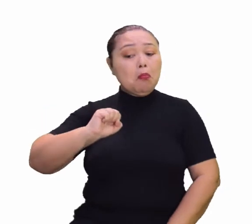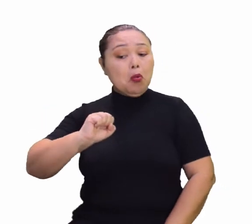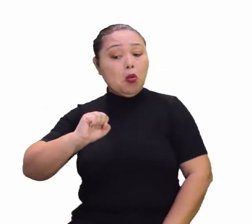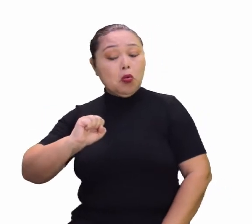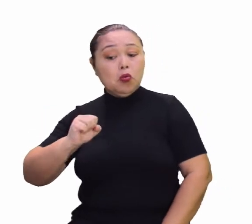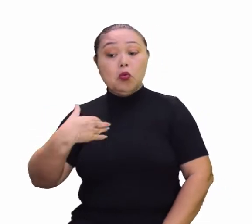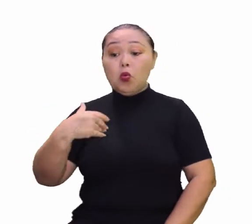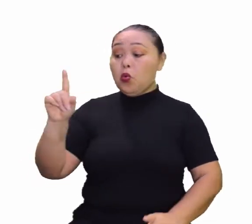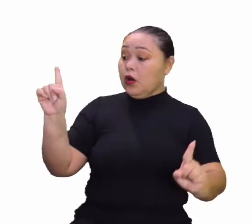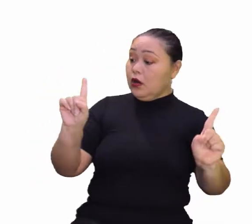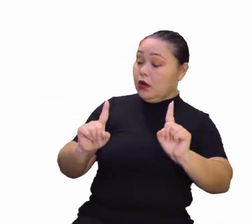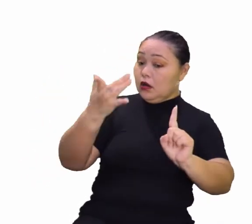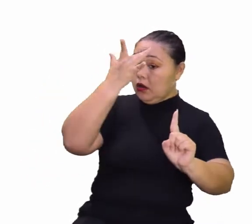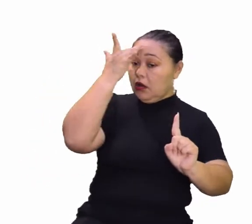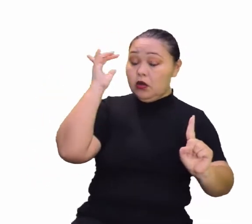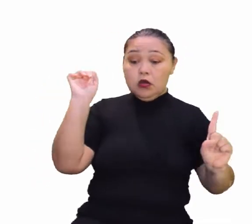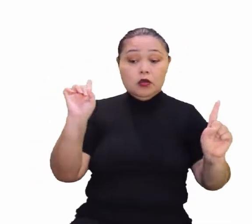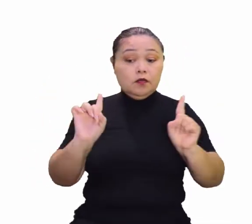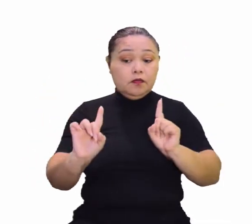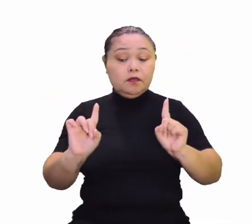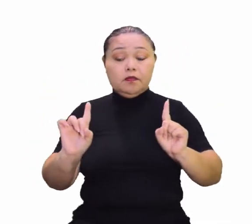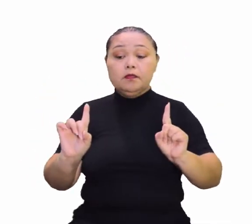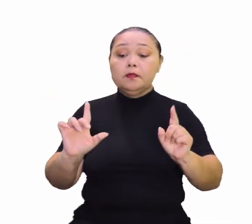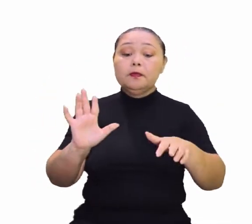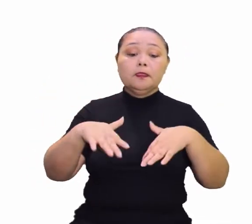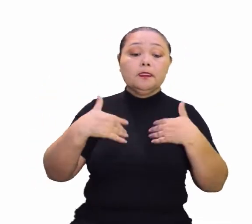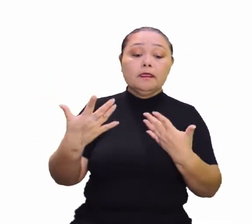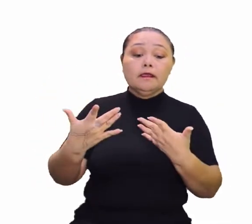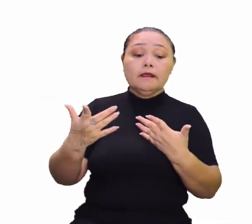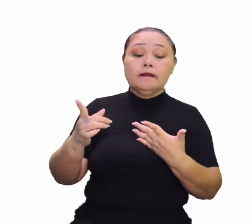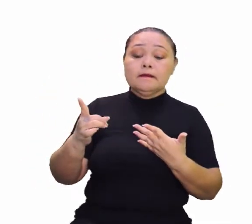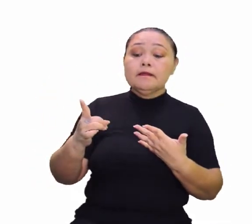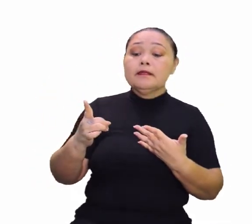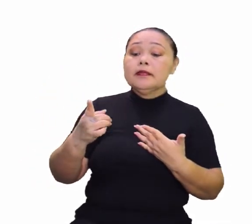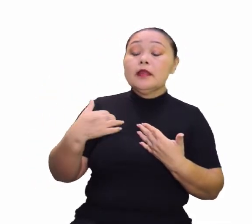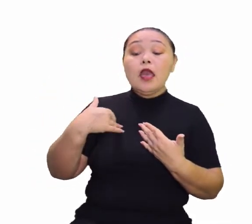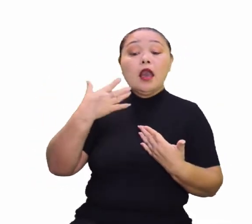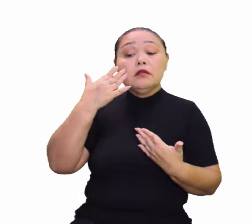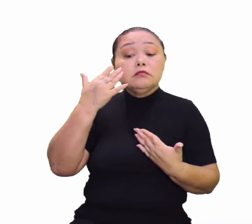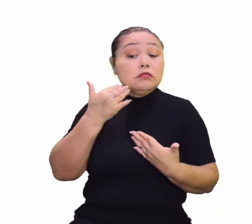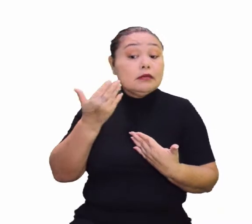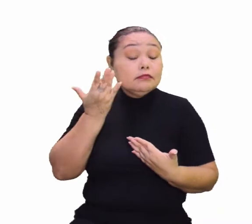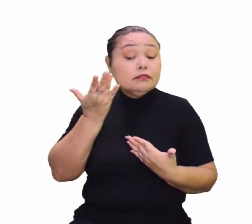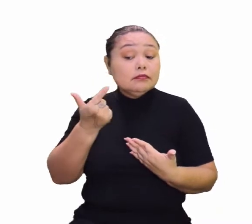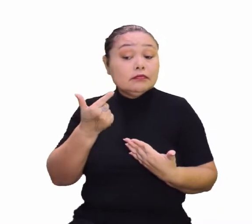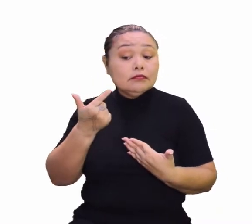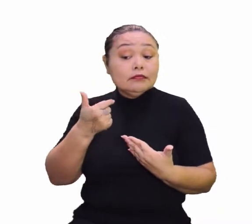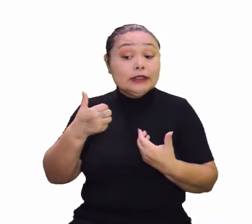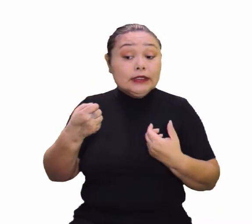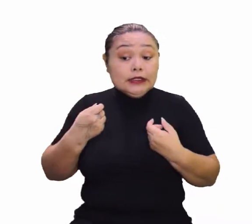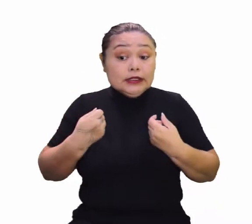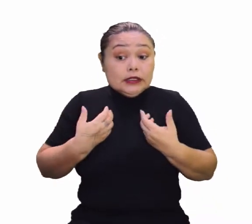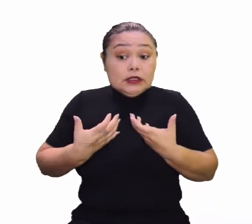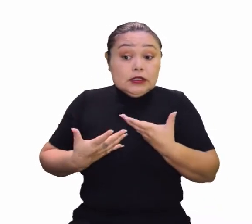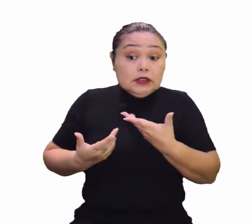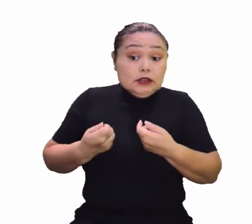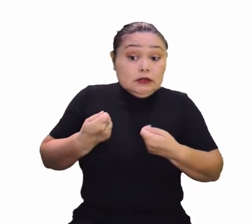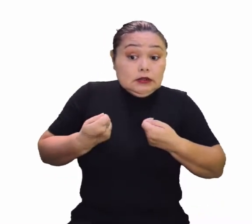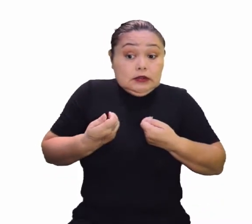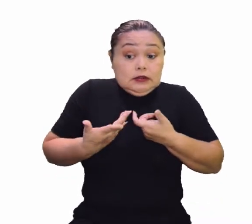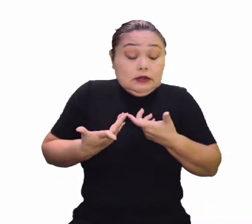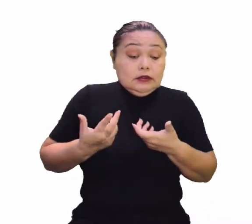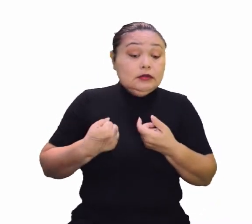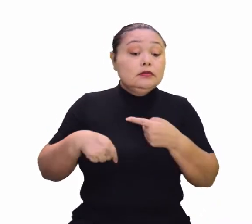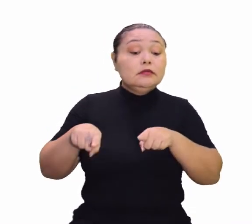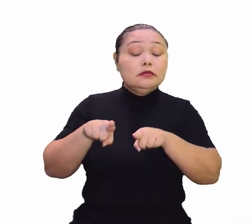uma situação entre pessoas, é litígio. Então, nesse caso... tensão, né? Vamos colocar, né? Um lugar de tensão. Nesse caso